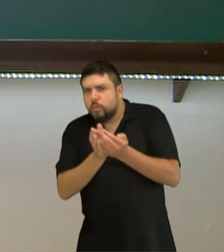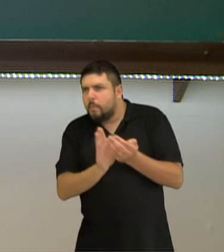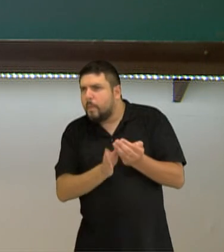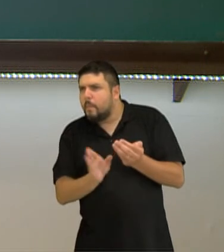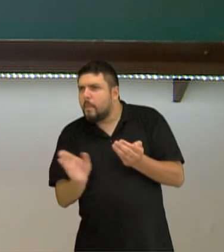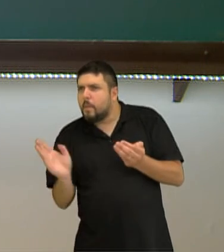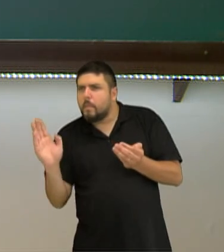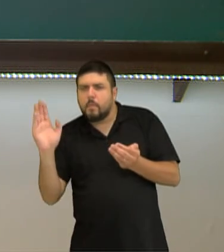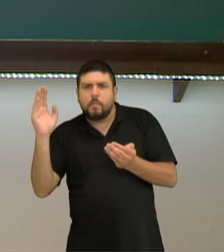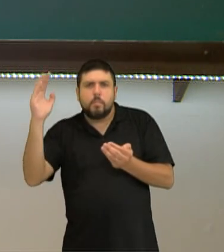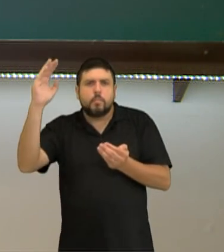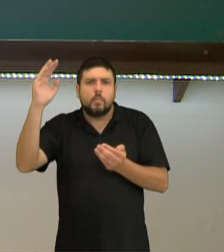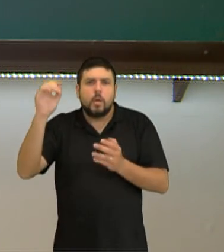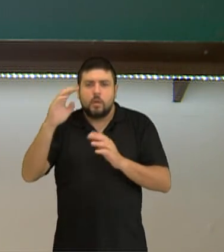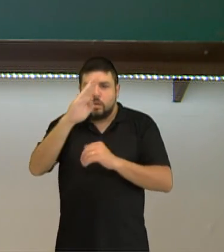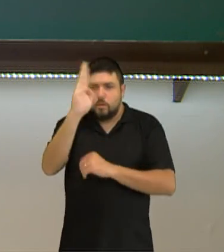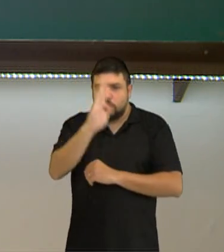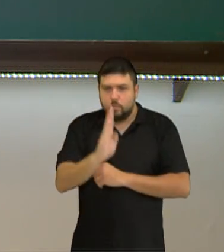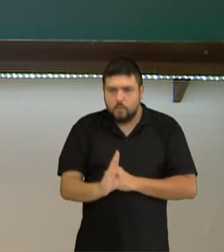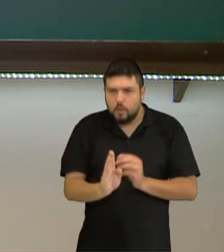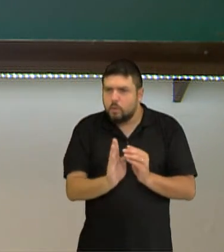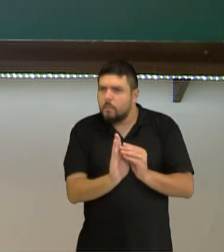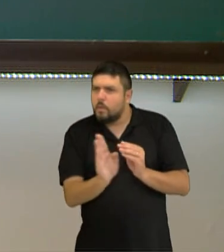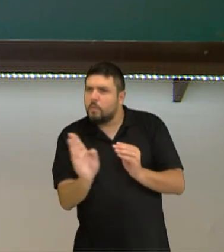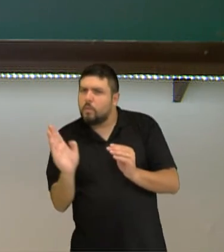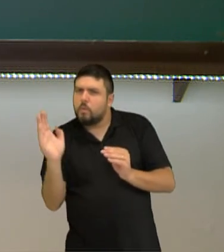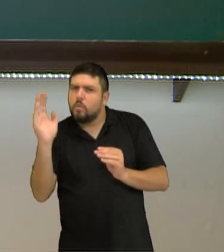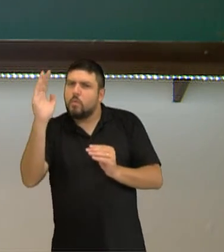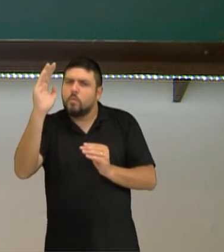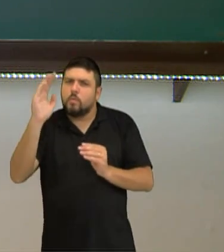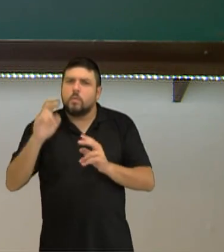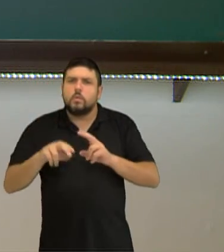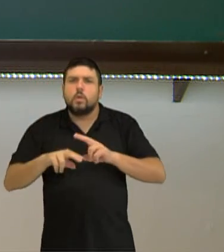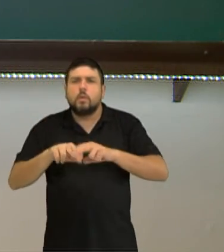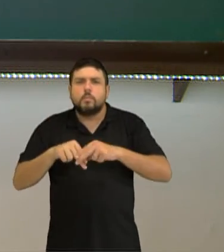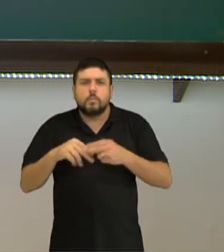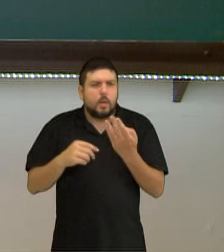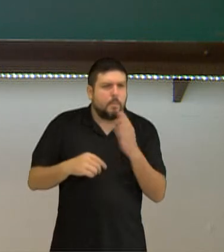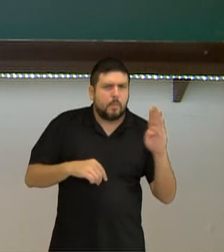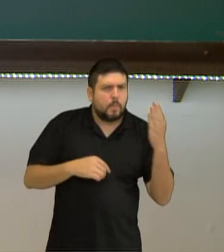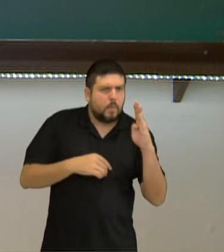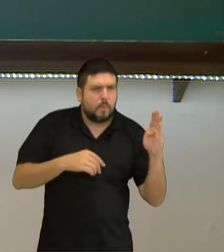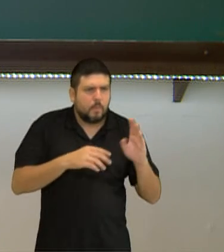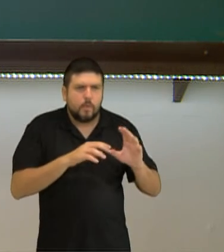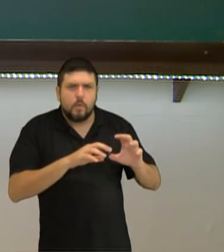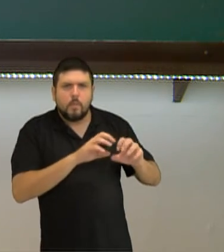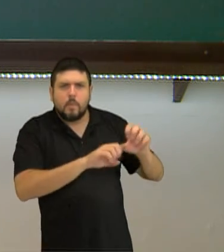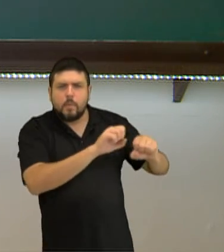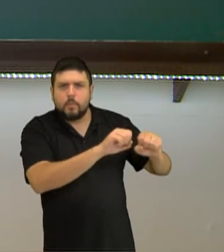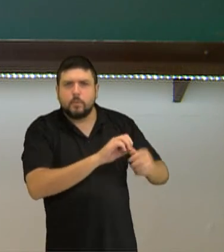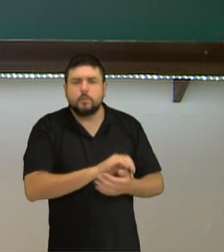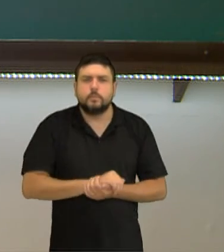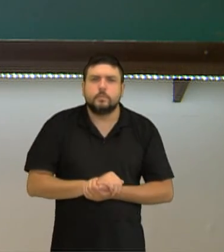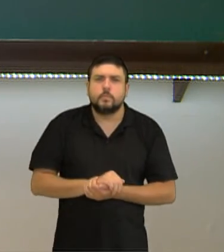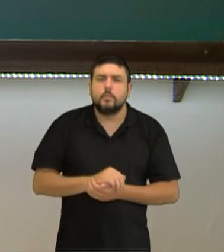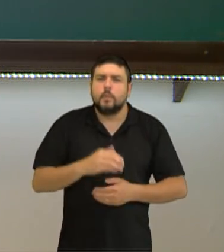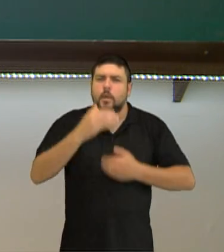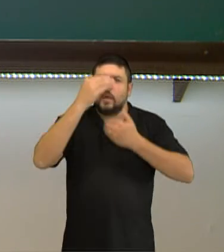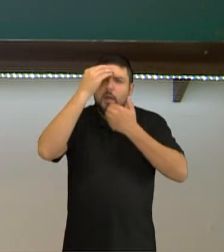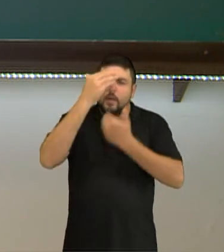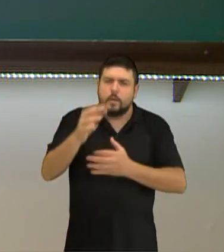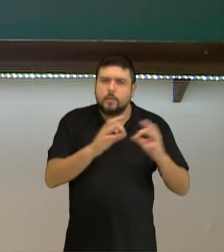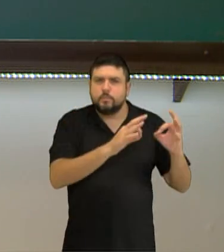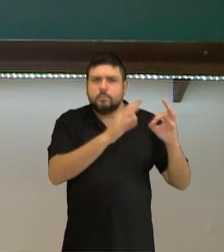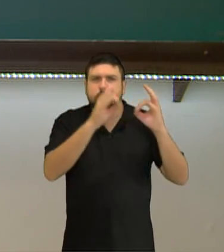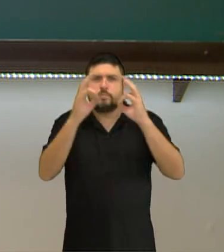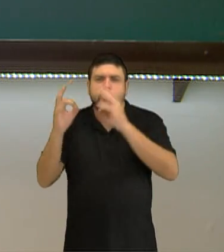se formando no interior do Brasil devido ao movimento dos bandeirantes. Beleza? Agradeço a atenção de vocês,